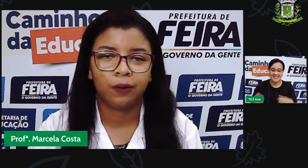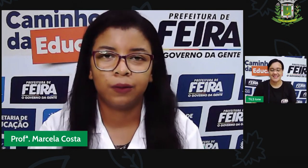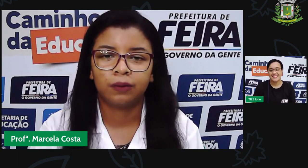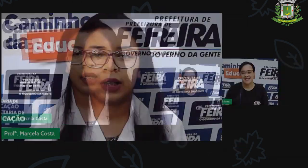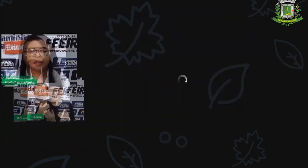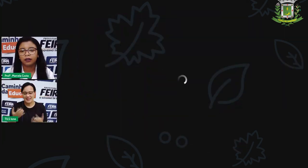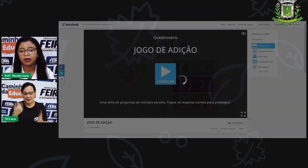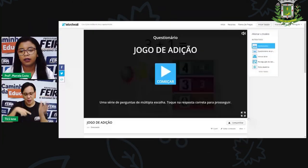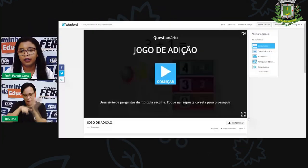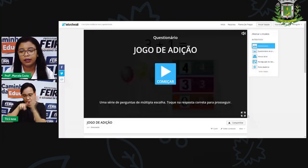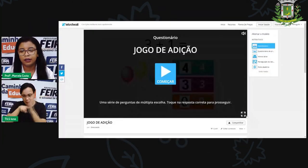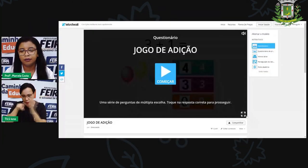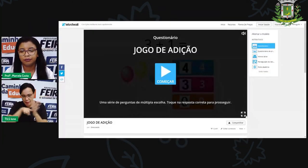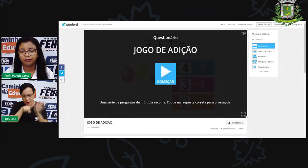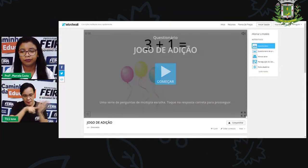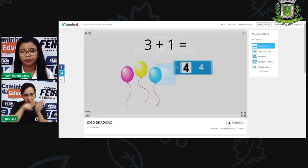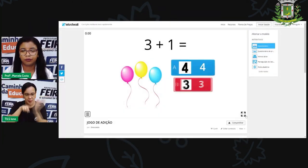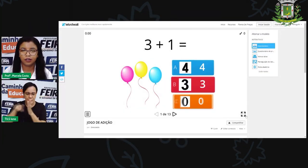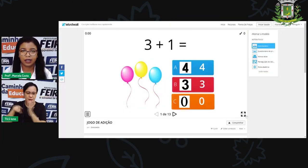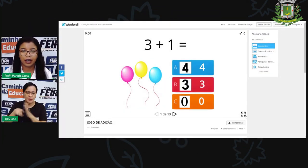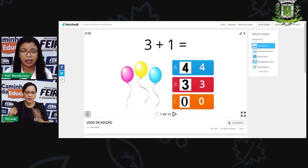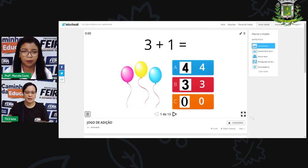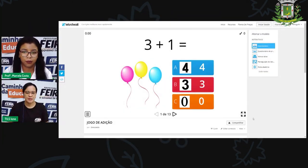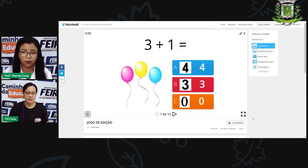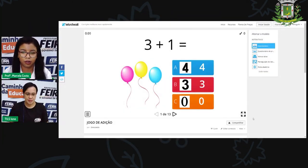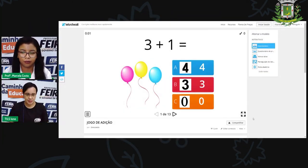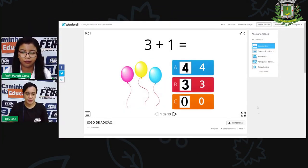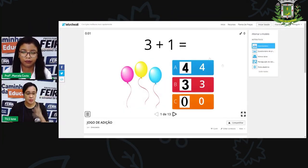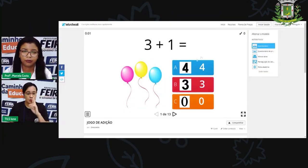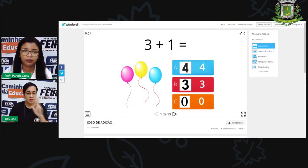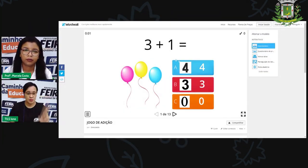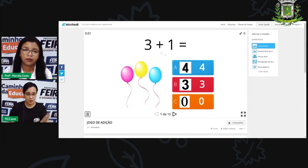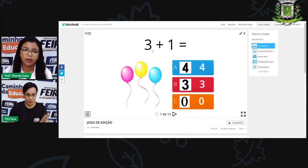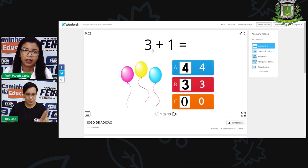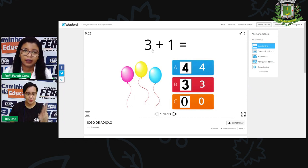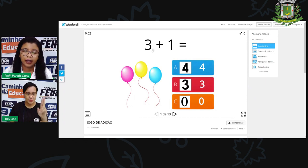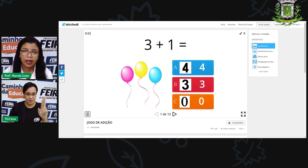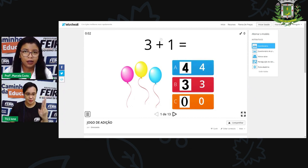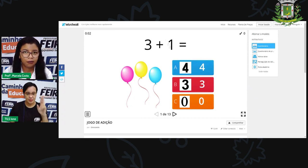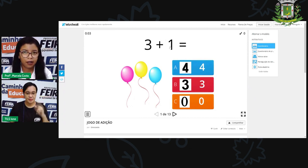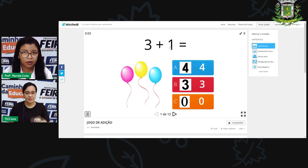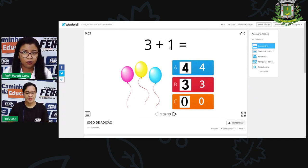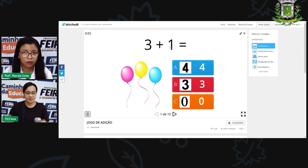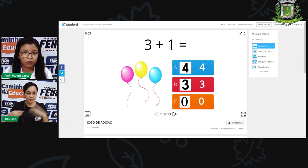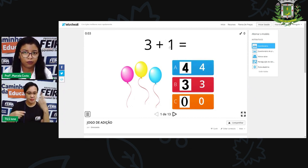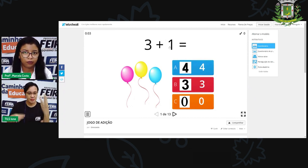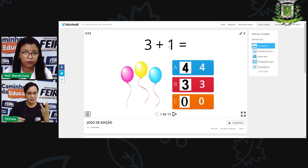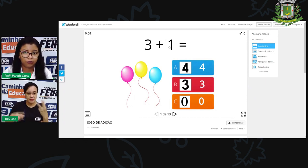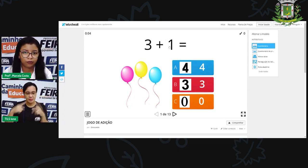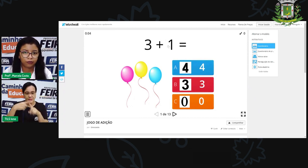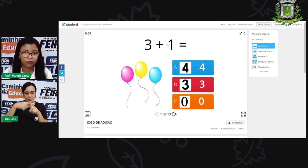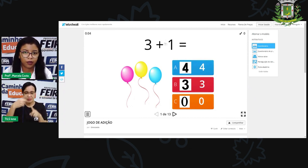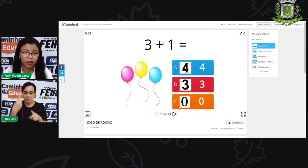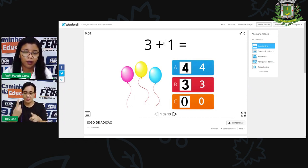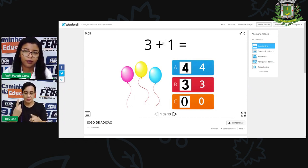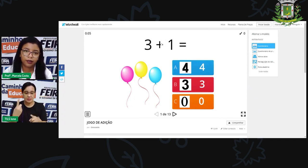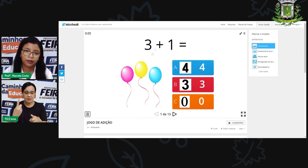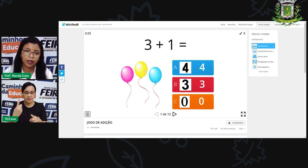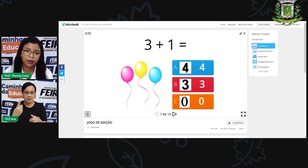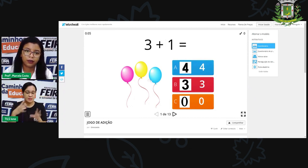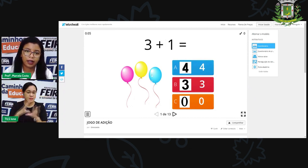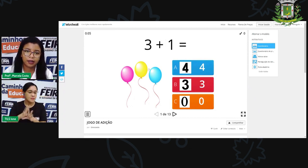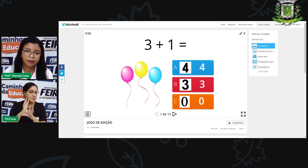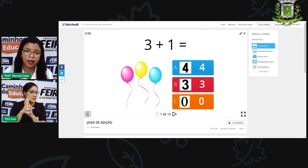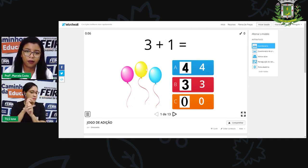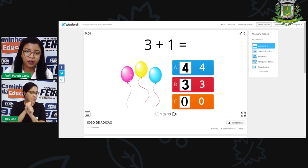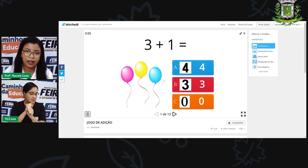uma pergunta e você responde. 13 mais 1. Eu